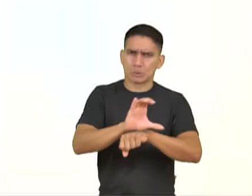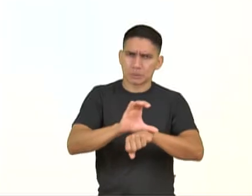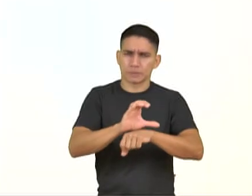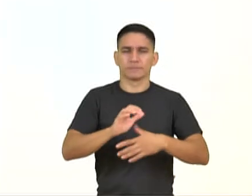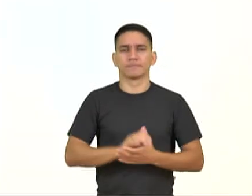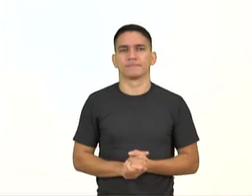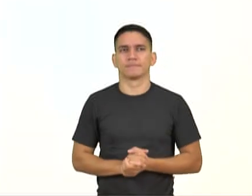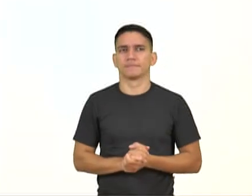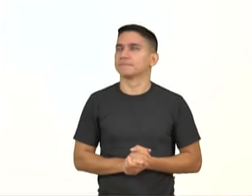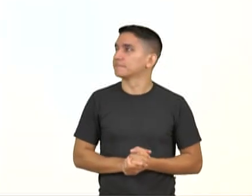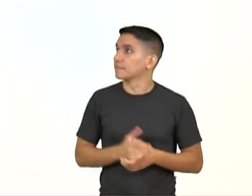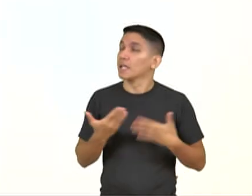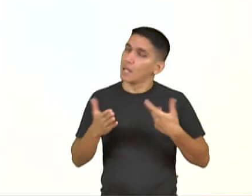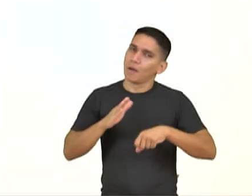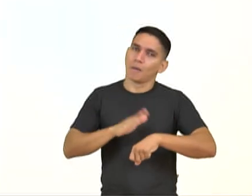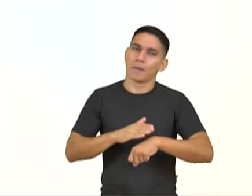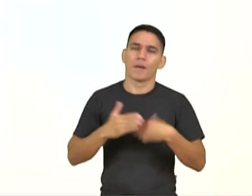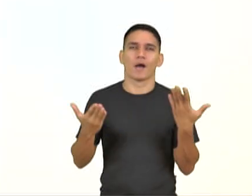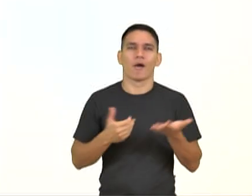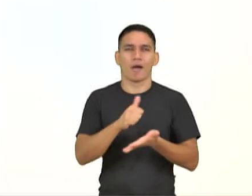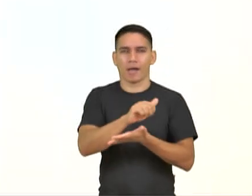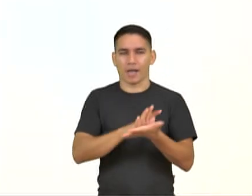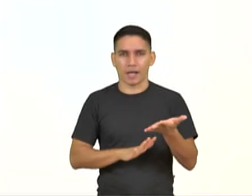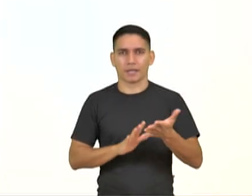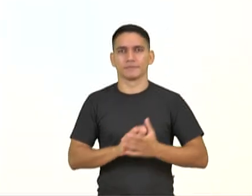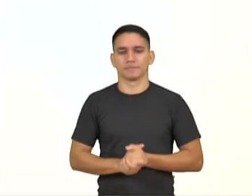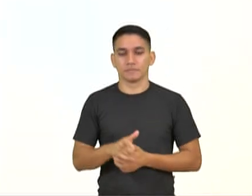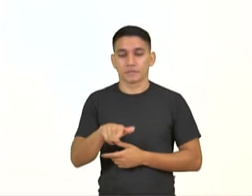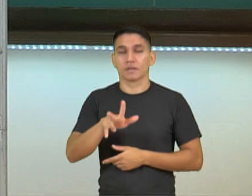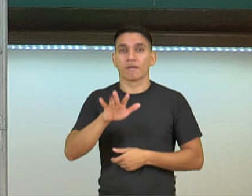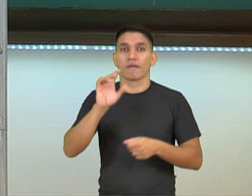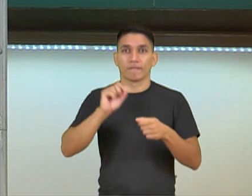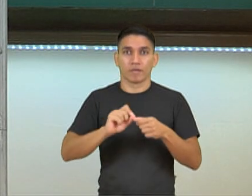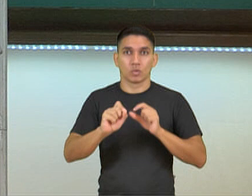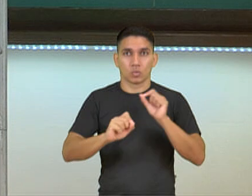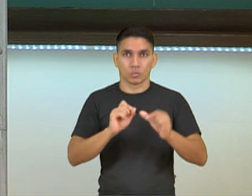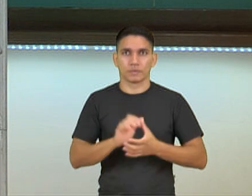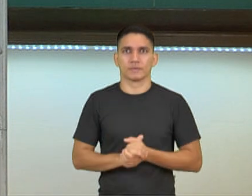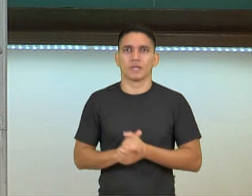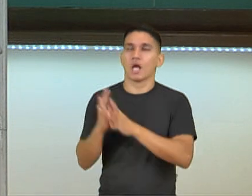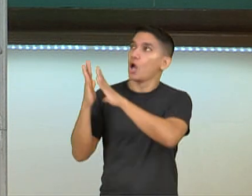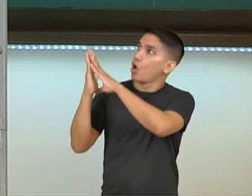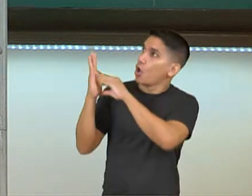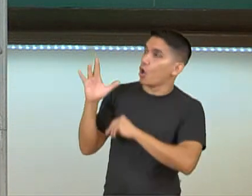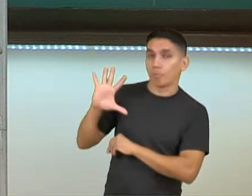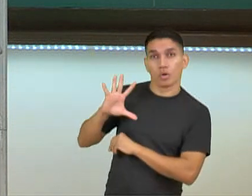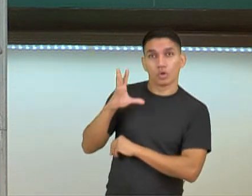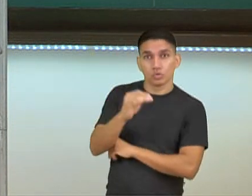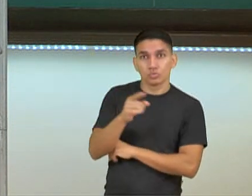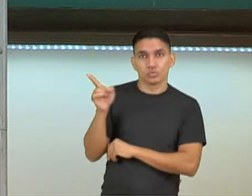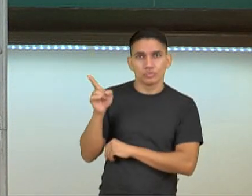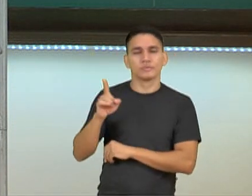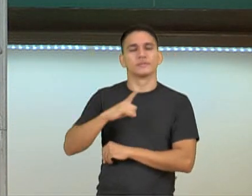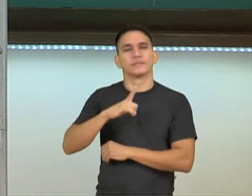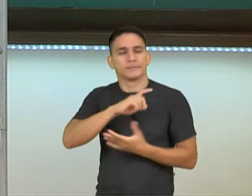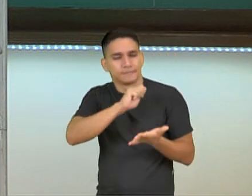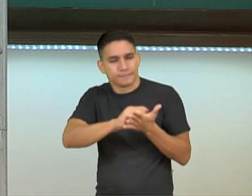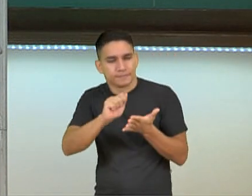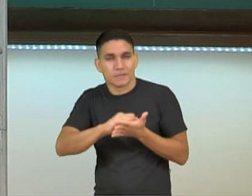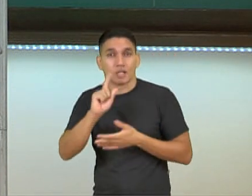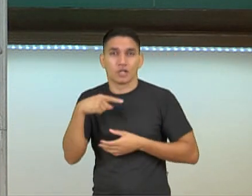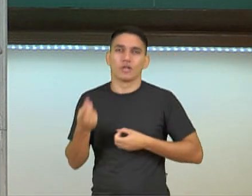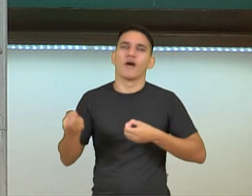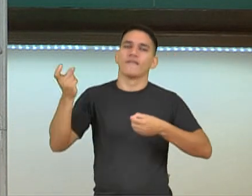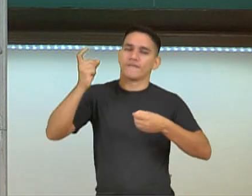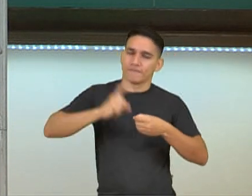aqui naquela hora da atividade, vocês vão copiar toda essa questão no caderno de vocês e a gente